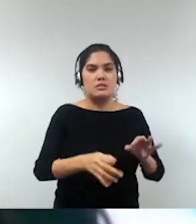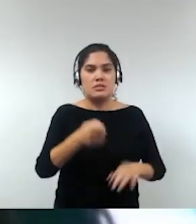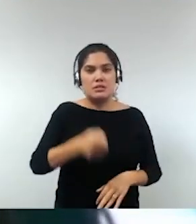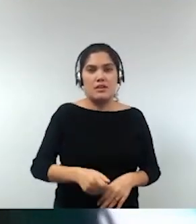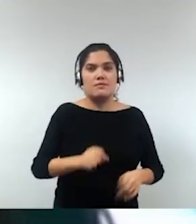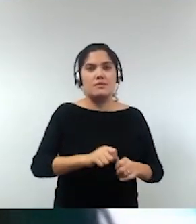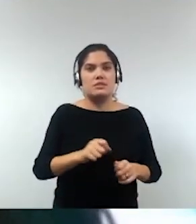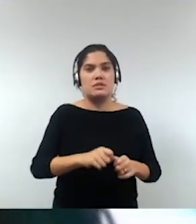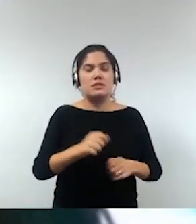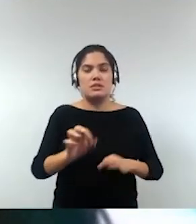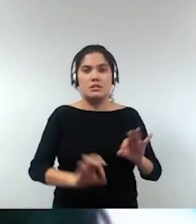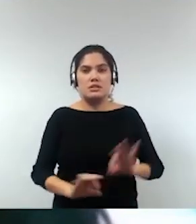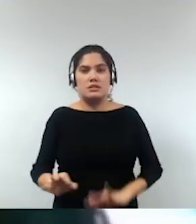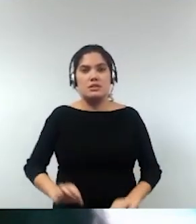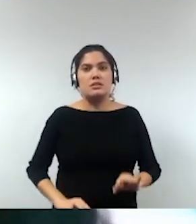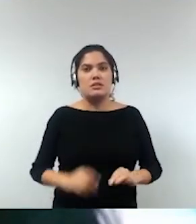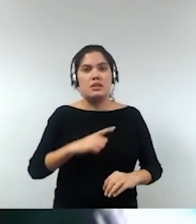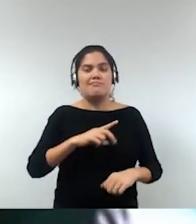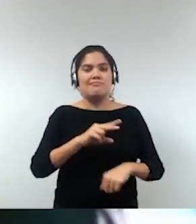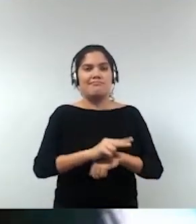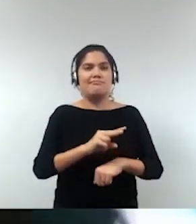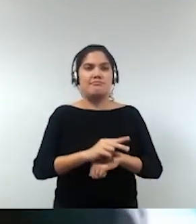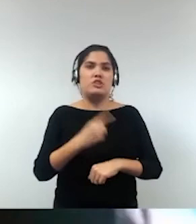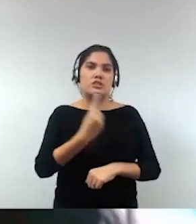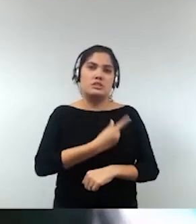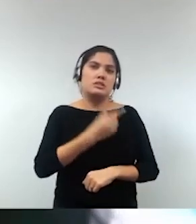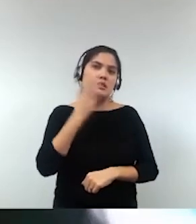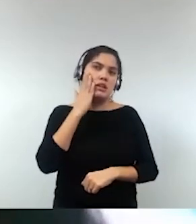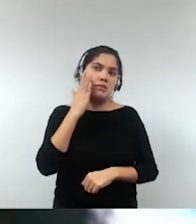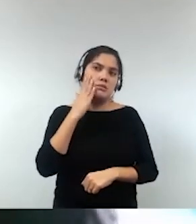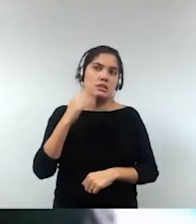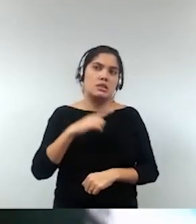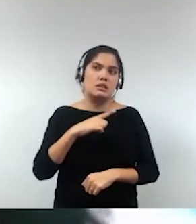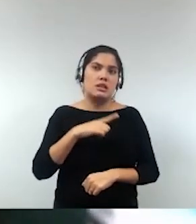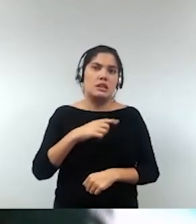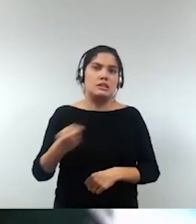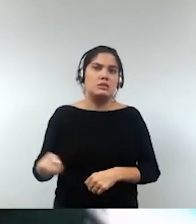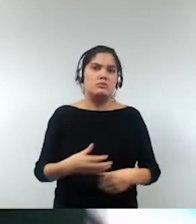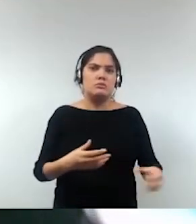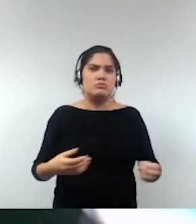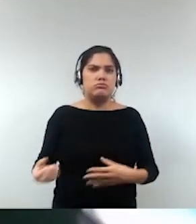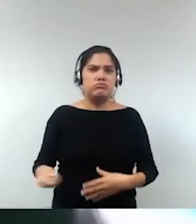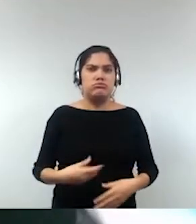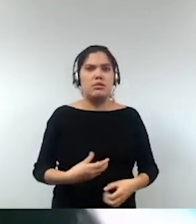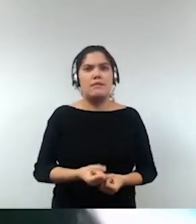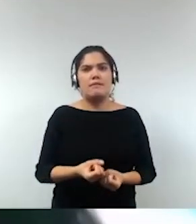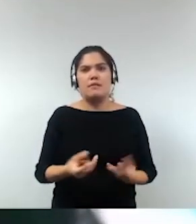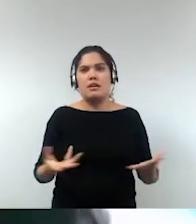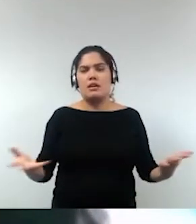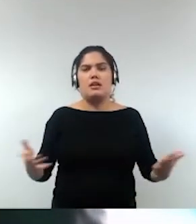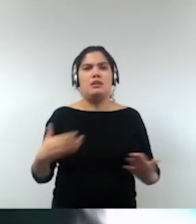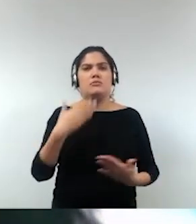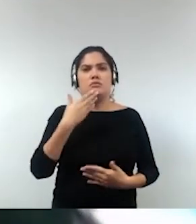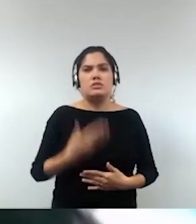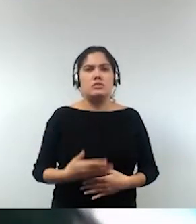o tratamento, sobretudo o tratamento preventivo. A gente sabe que vai vir aí uma onda enorme de demandas, alguns setores extremamente